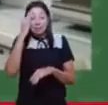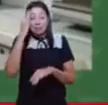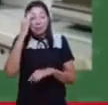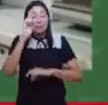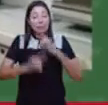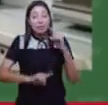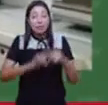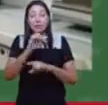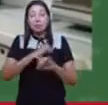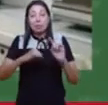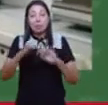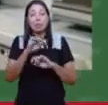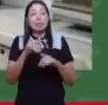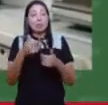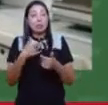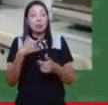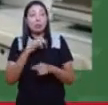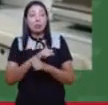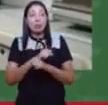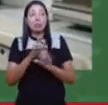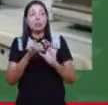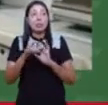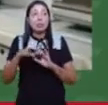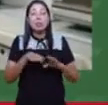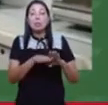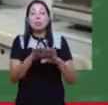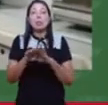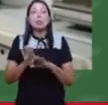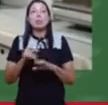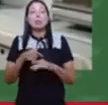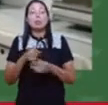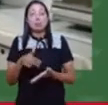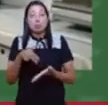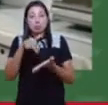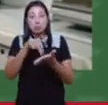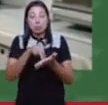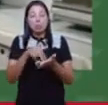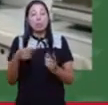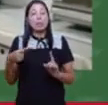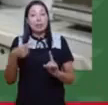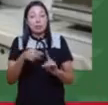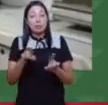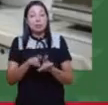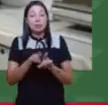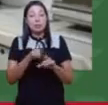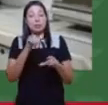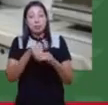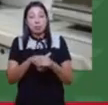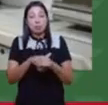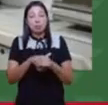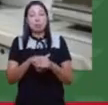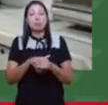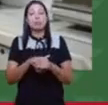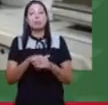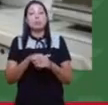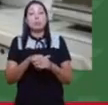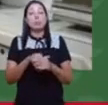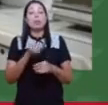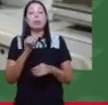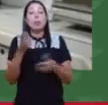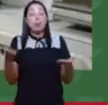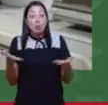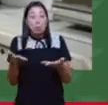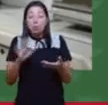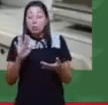Então, acho que a defesa da democracia é que a gente se coloque na defesa do voto eletrônico, do voto como é